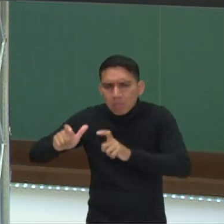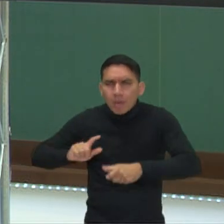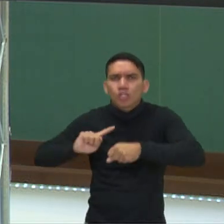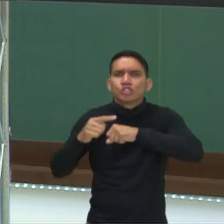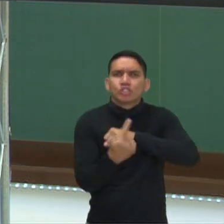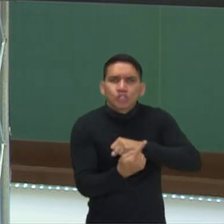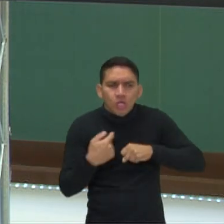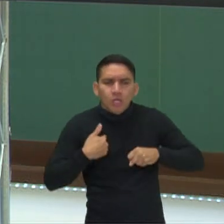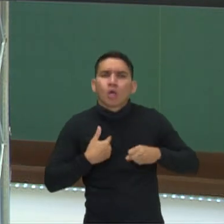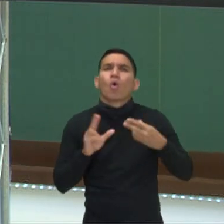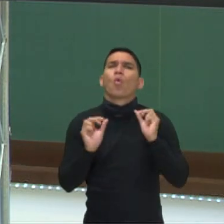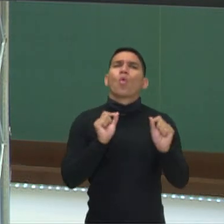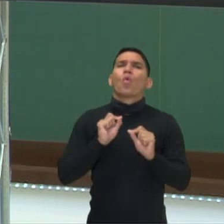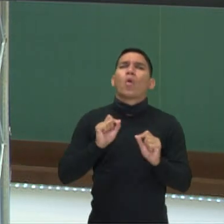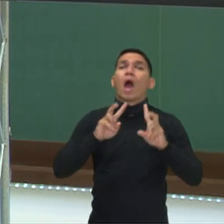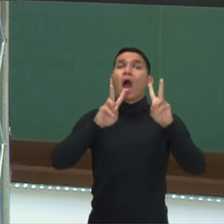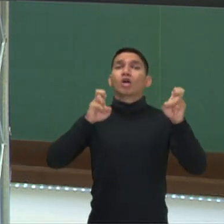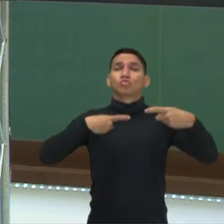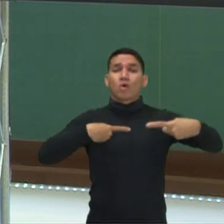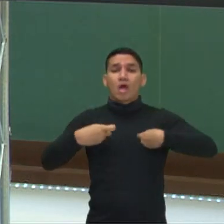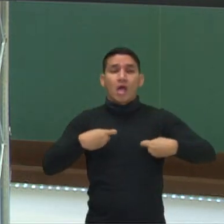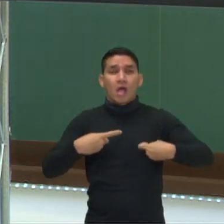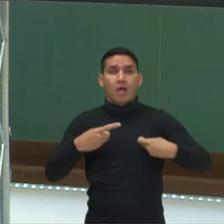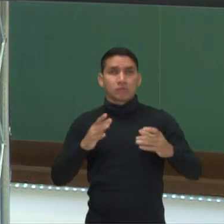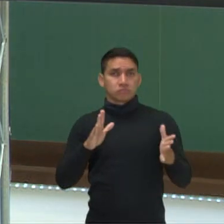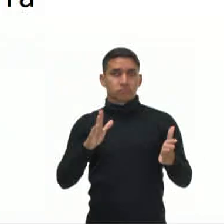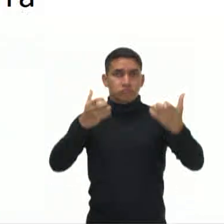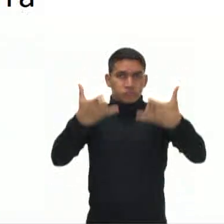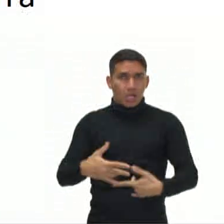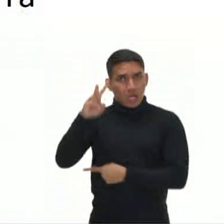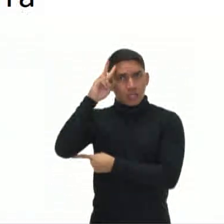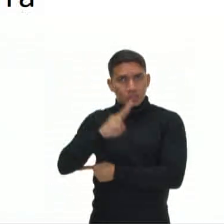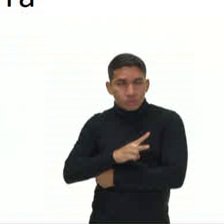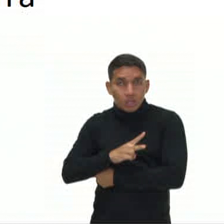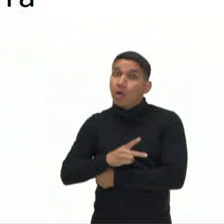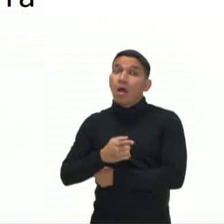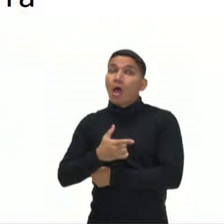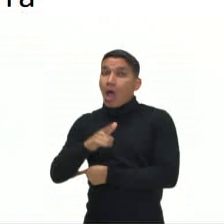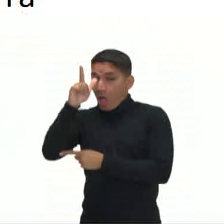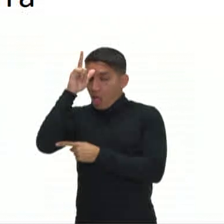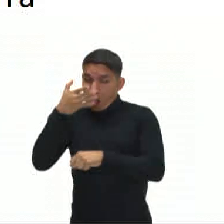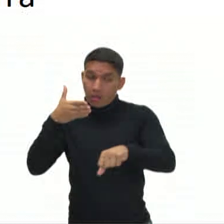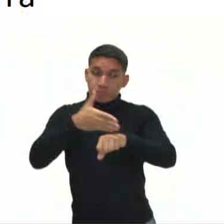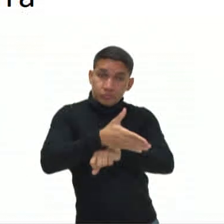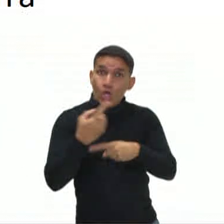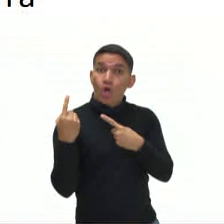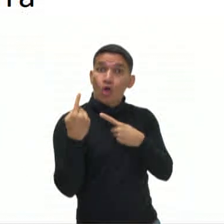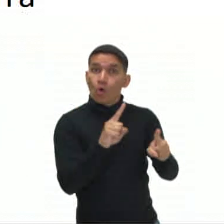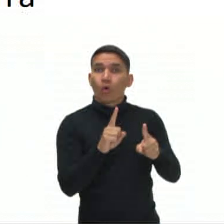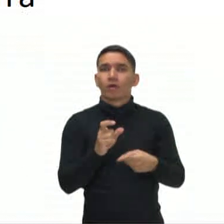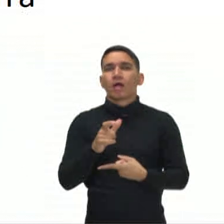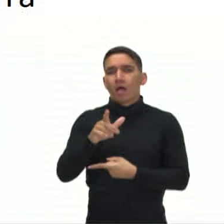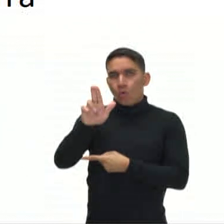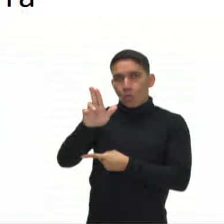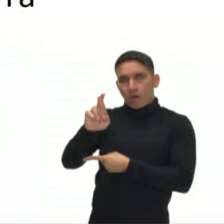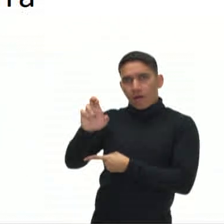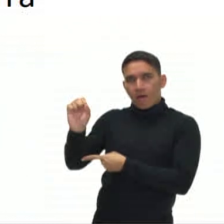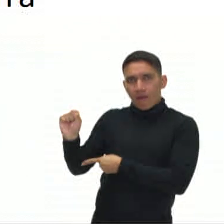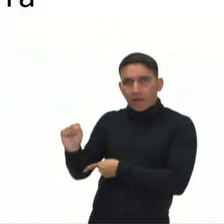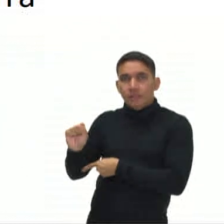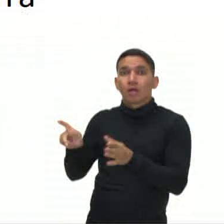quando falamos em história. Muito importante os mapas. O ataque da Alemanha contra a União Soviética na chamada